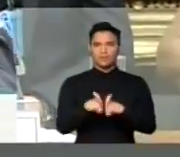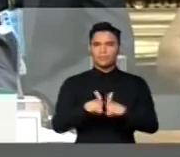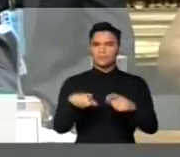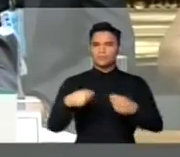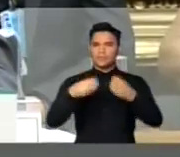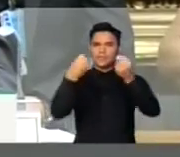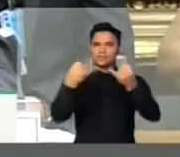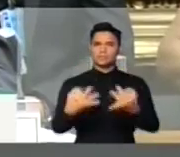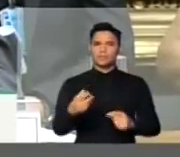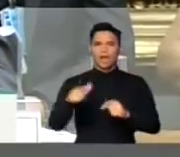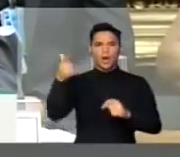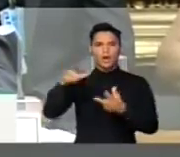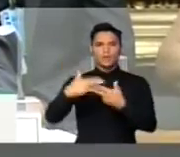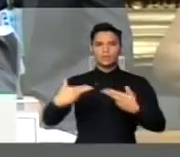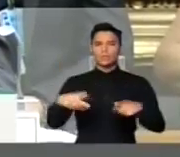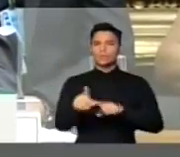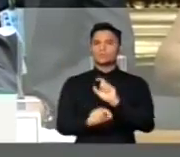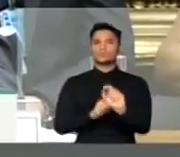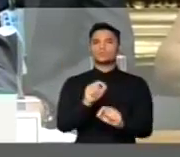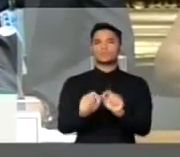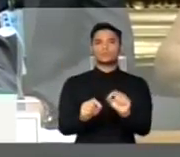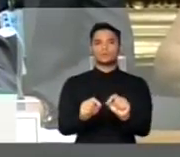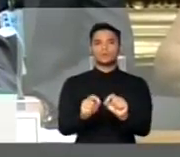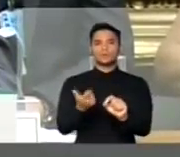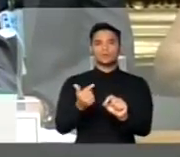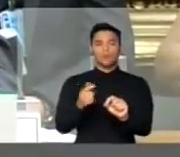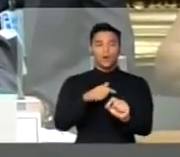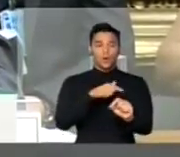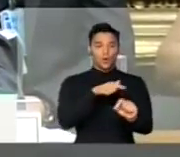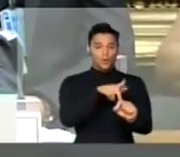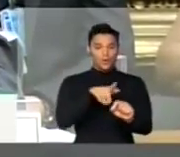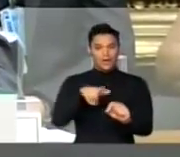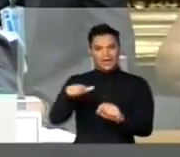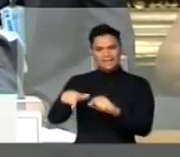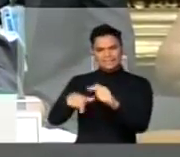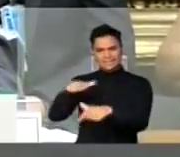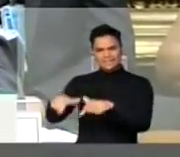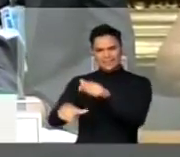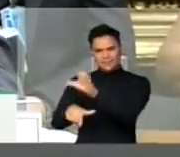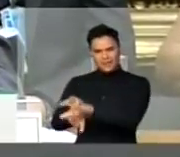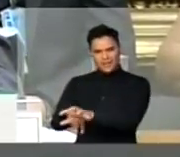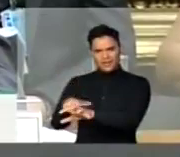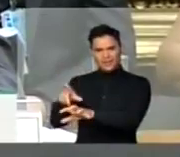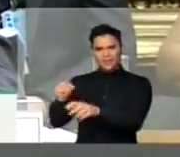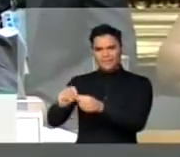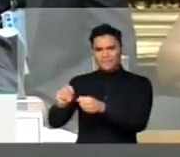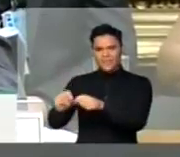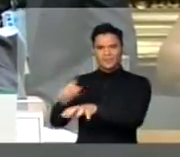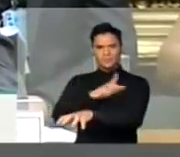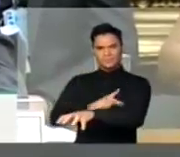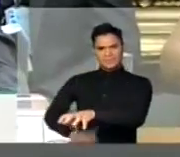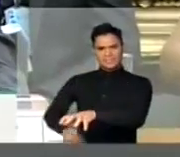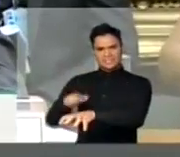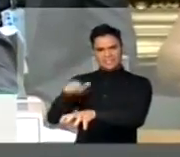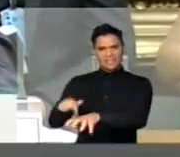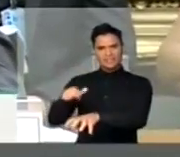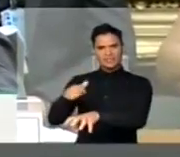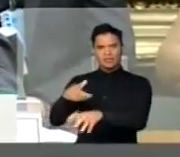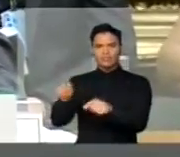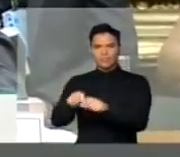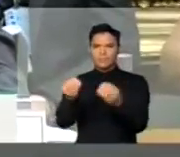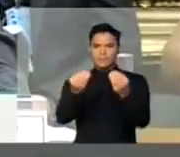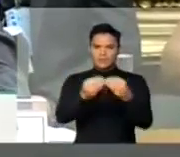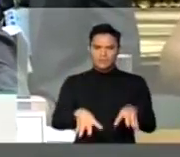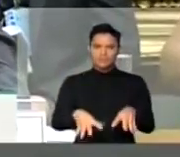também, entre outras questões, é o efeito nocivo dessas práticas na condução da economia e das finanças